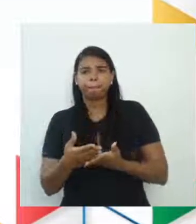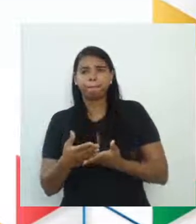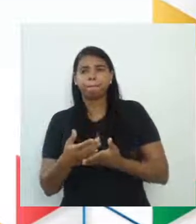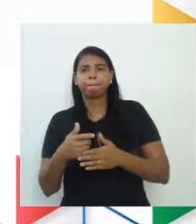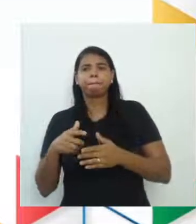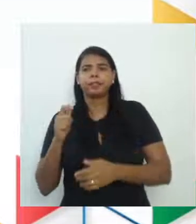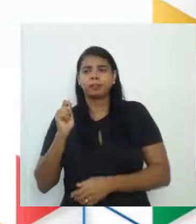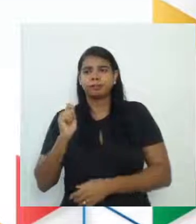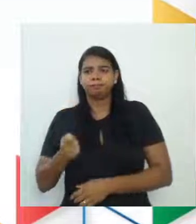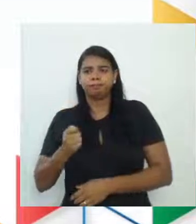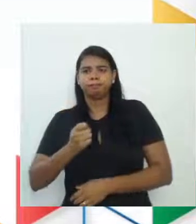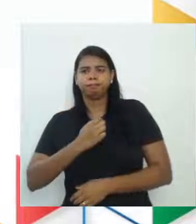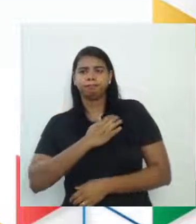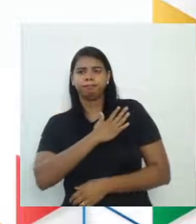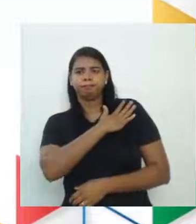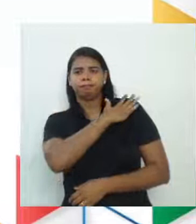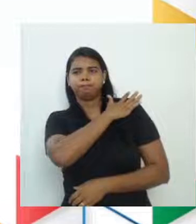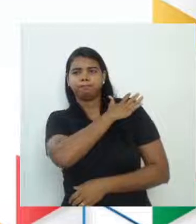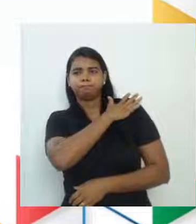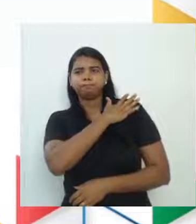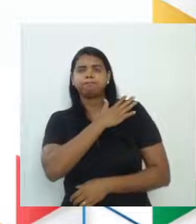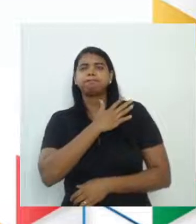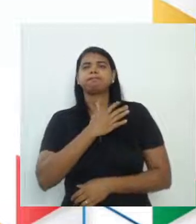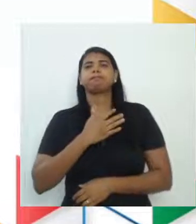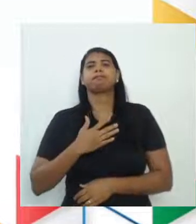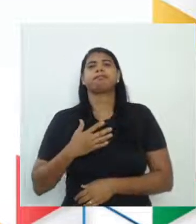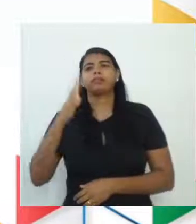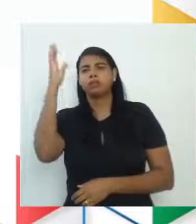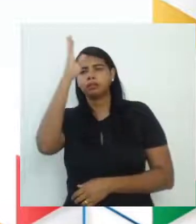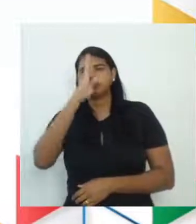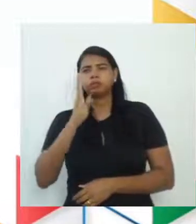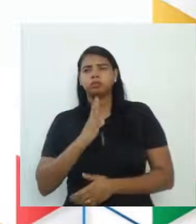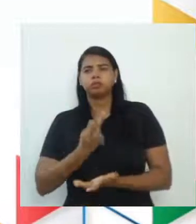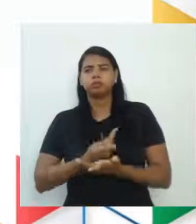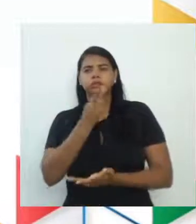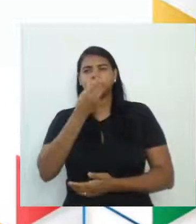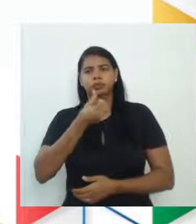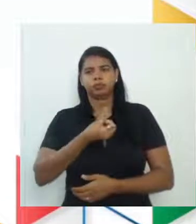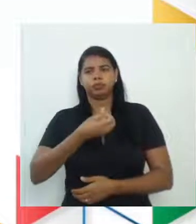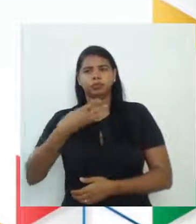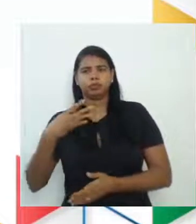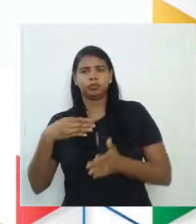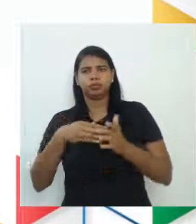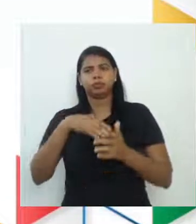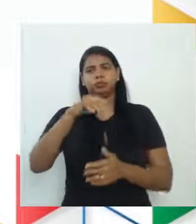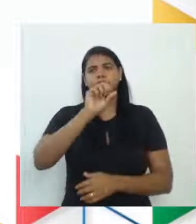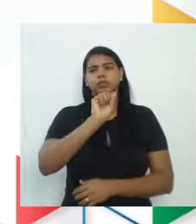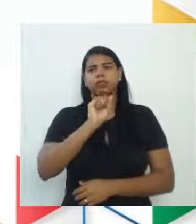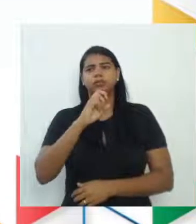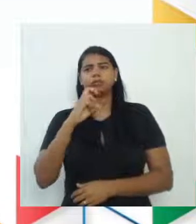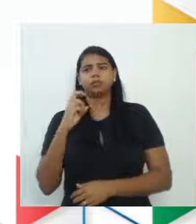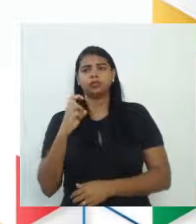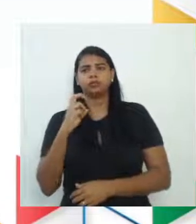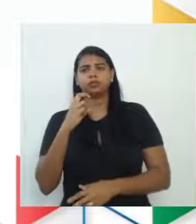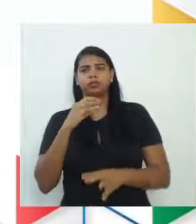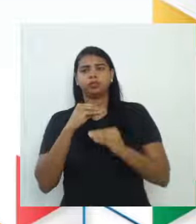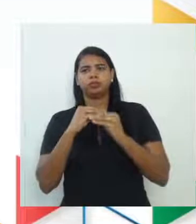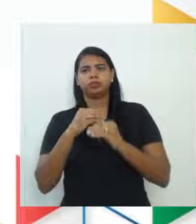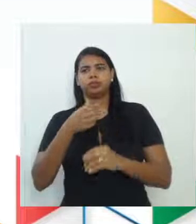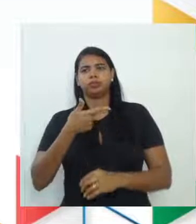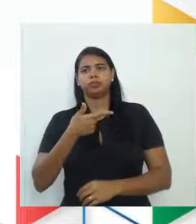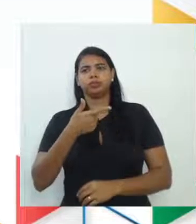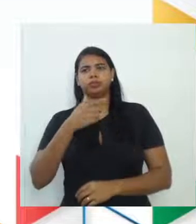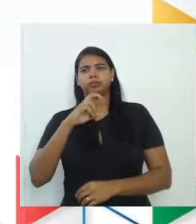ditadura militar, né, diz que rolou aqui no Brasil entre 64 e 85, e é composta por